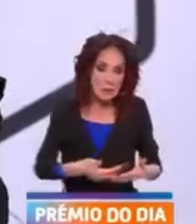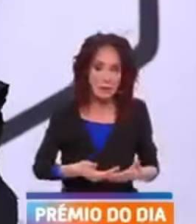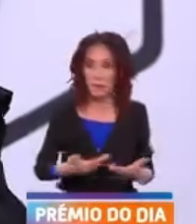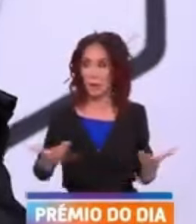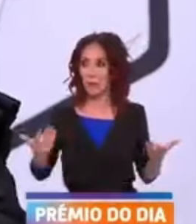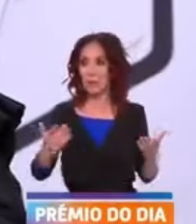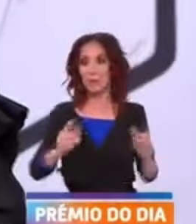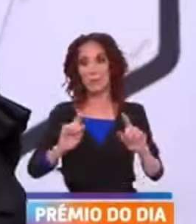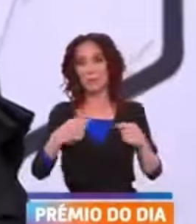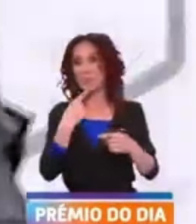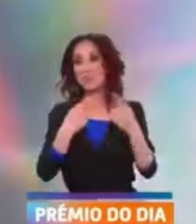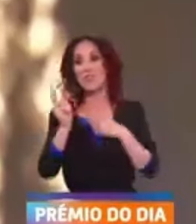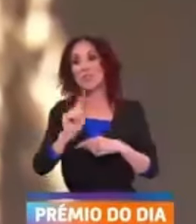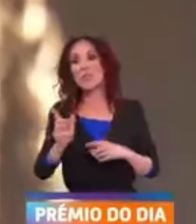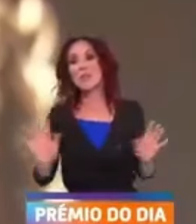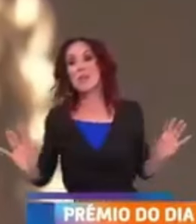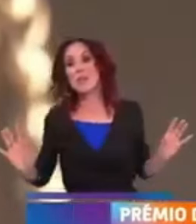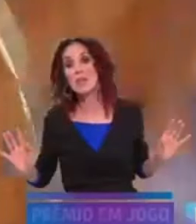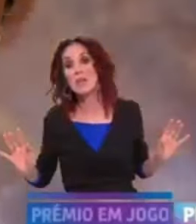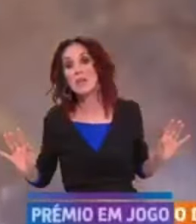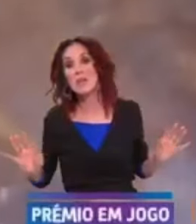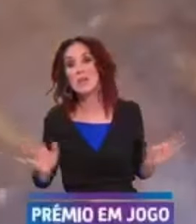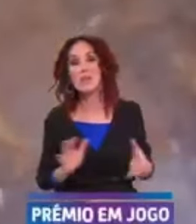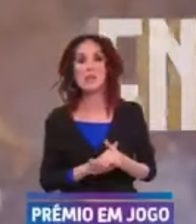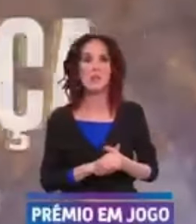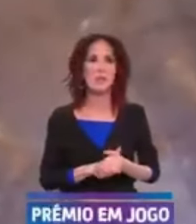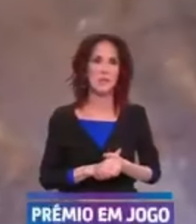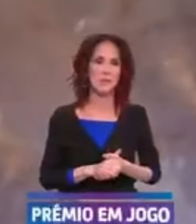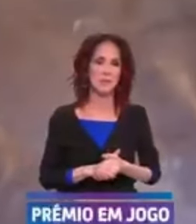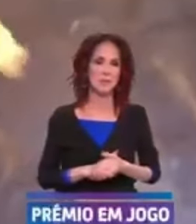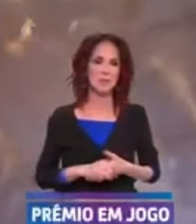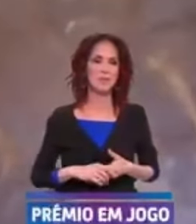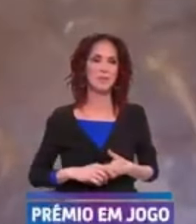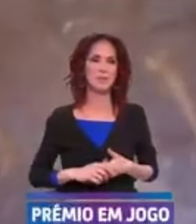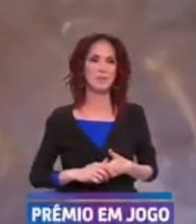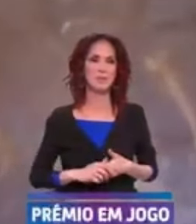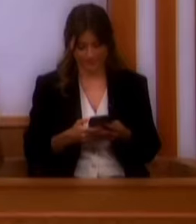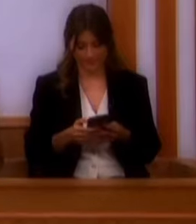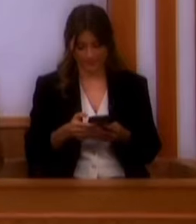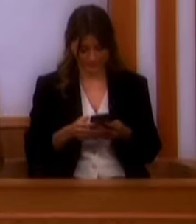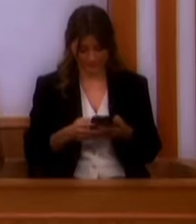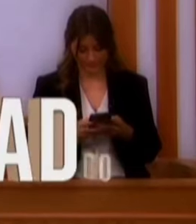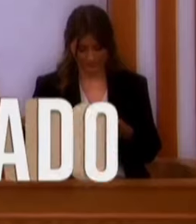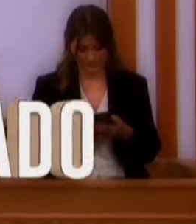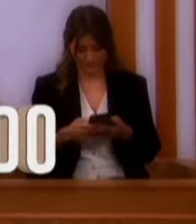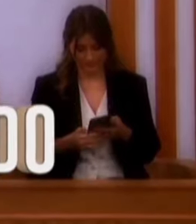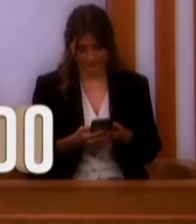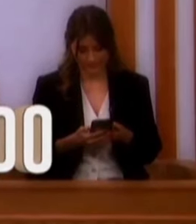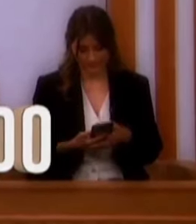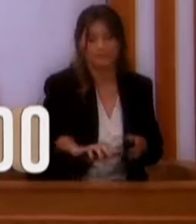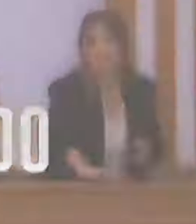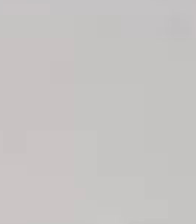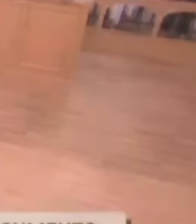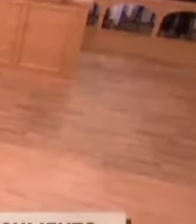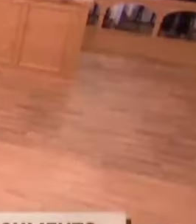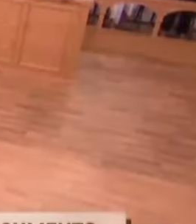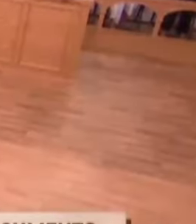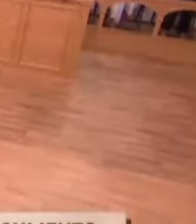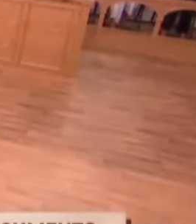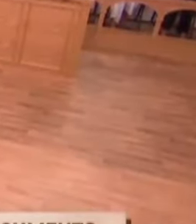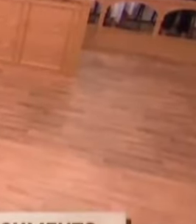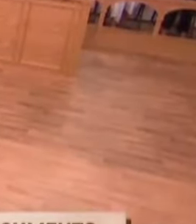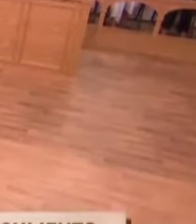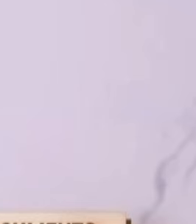Artur varatojo é eh muito à base deste livro que vai decorrer a nossa conversa hoje neste programa para